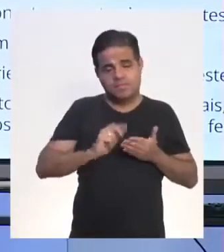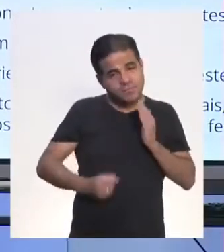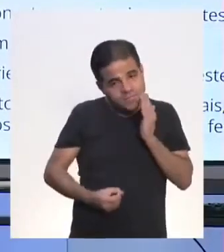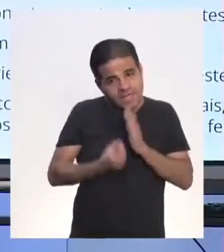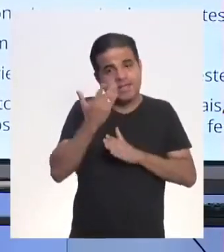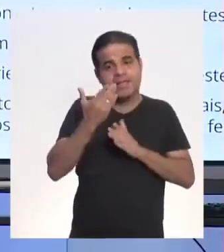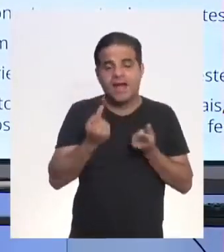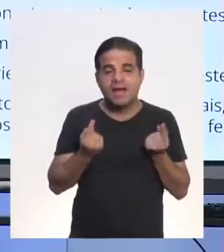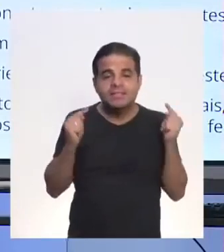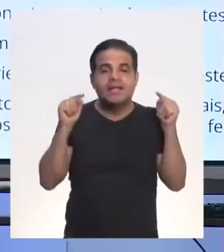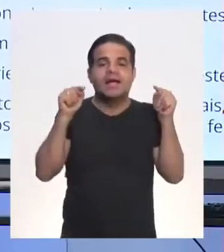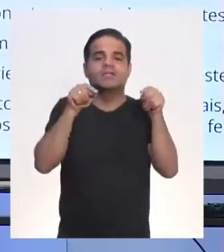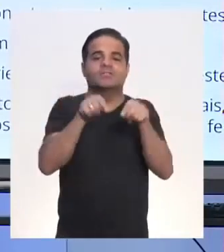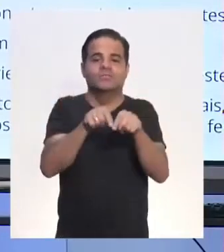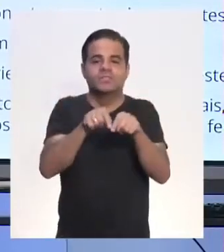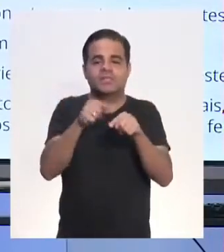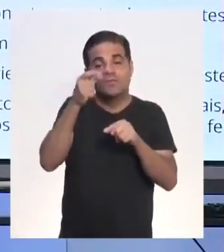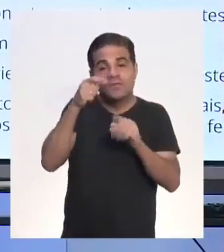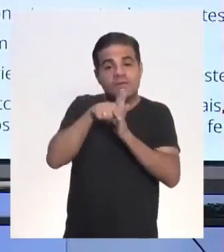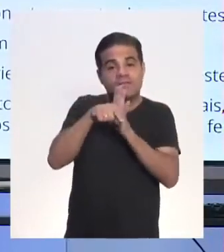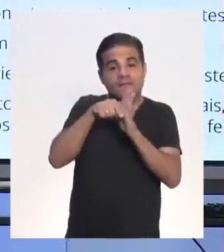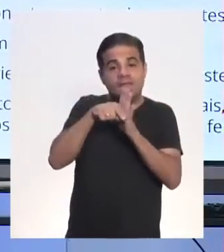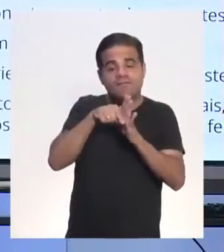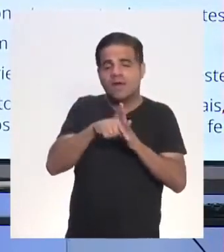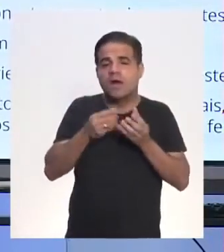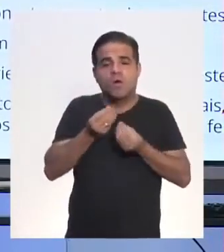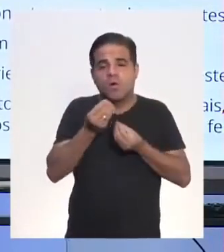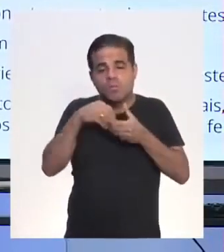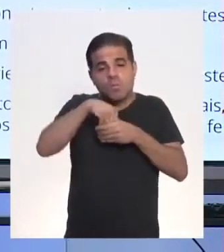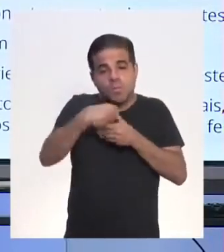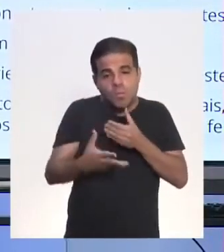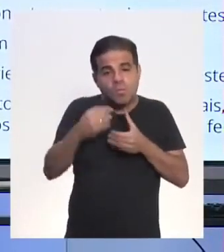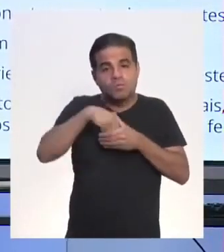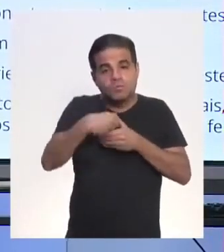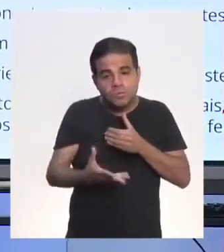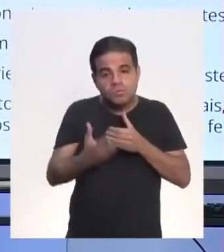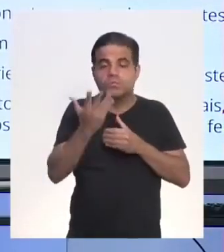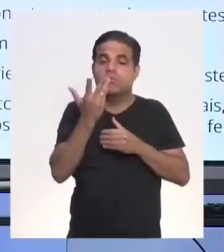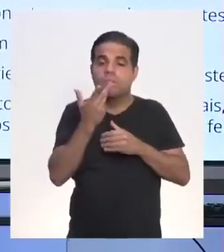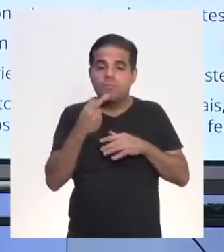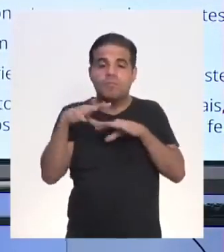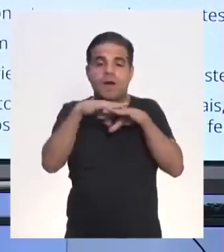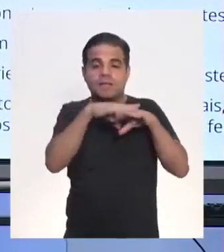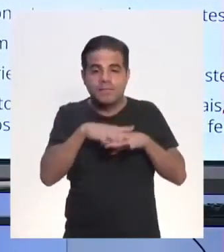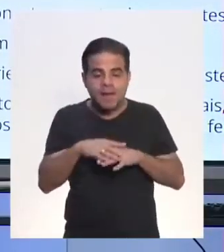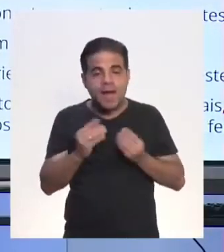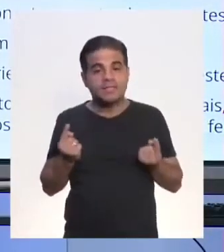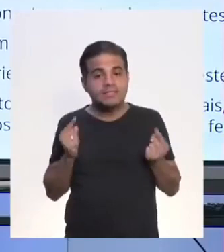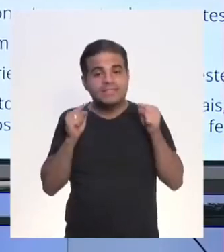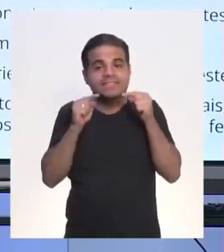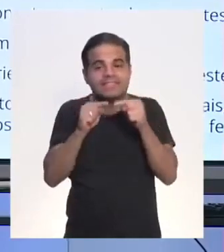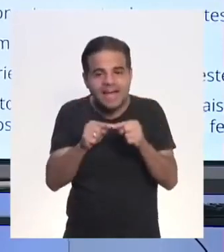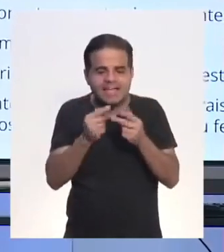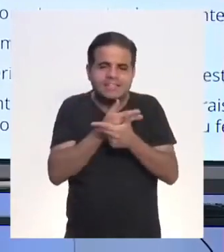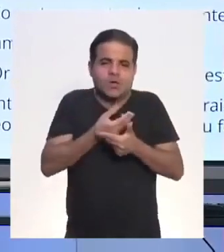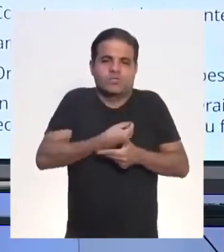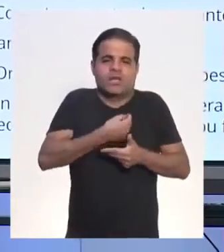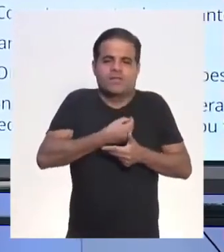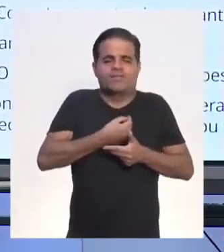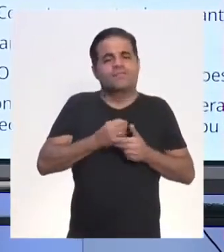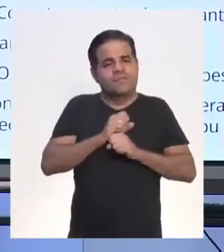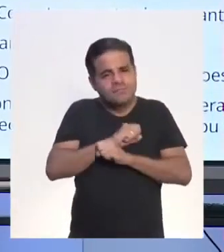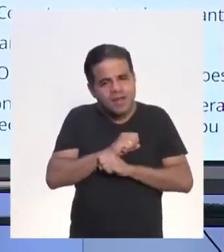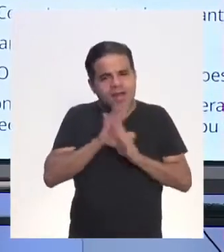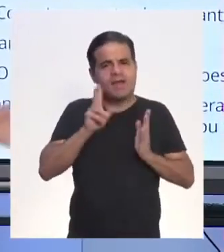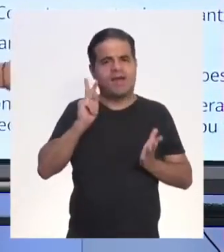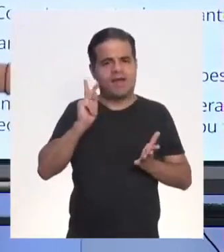essa associação, né? E verificar como que o conteúdo matemático se encaixa, né? Nessa coisa viva, nessa coisa real que a gente